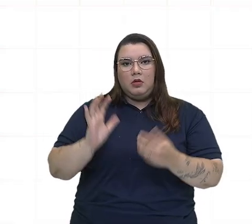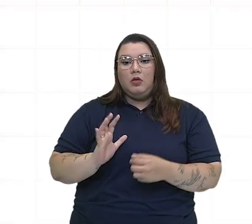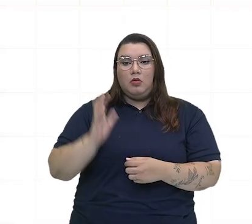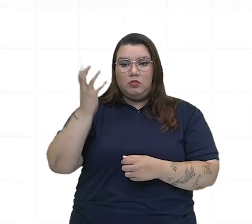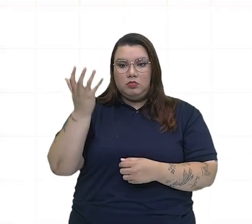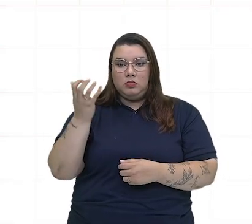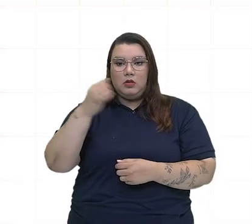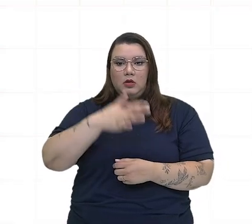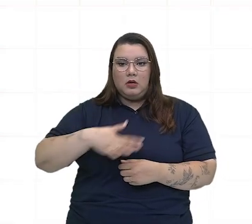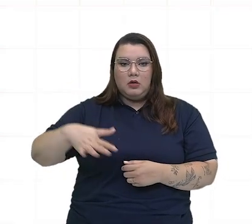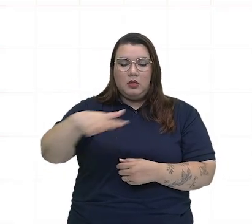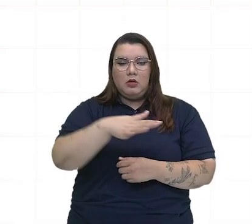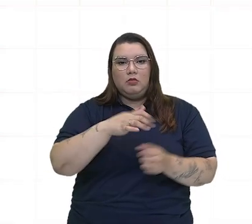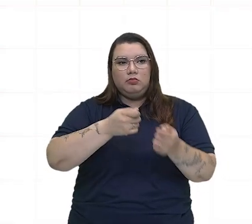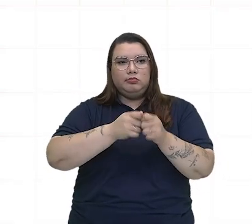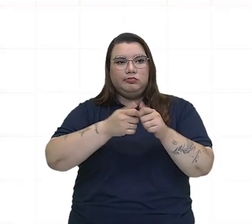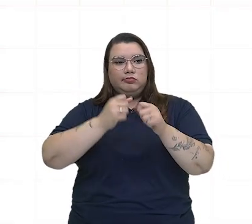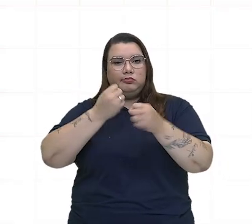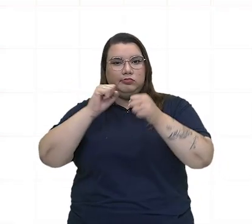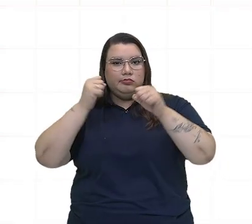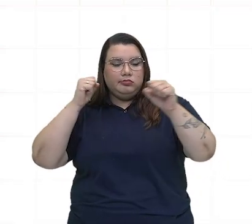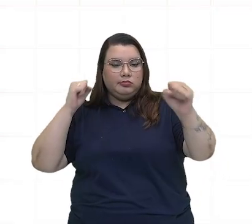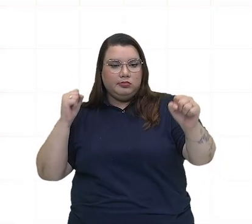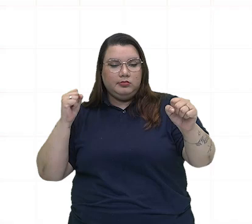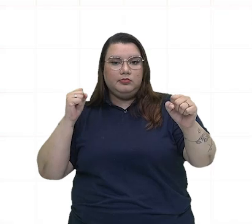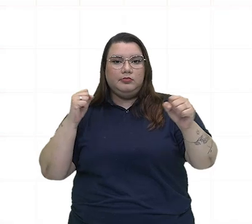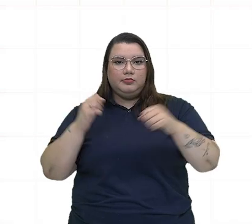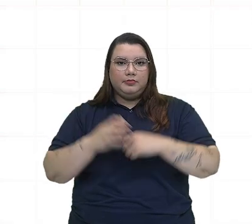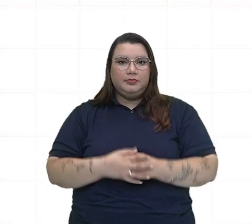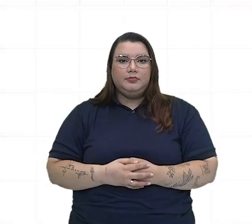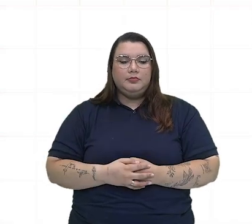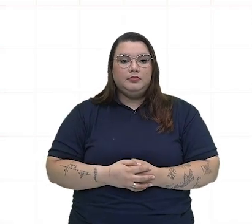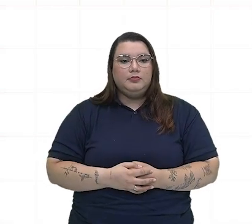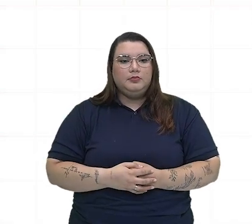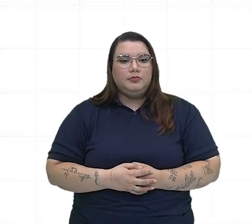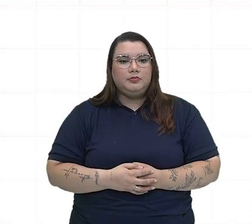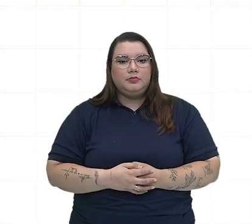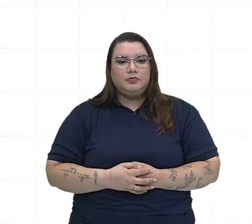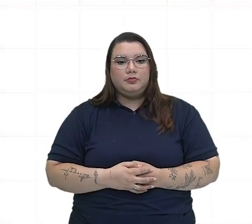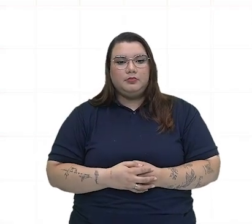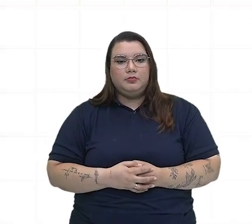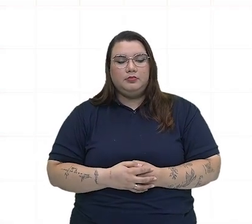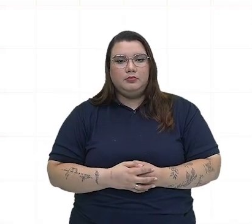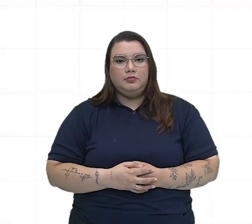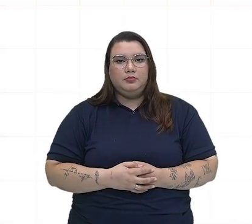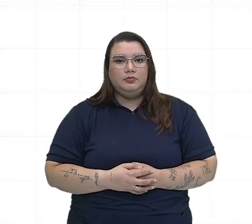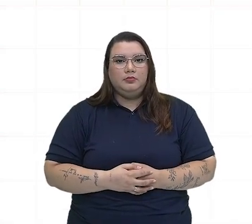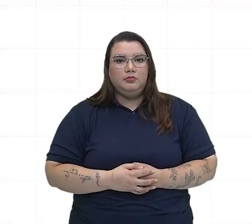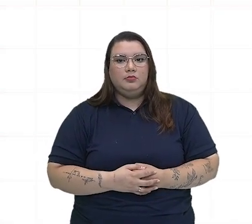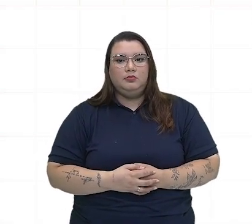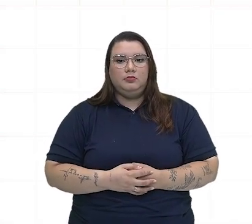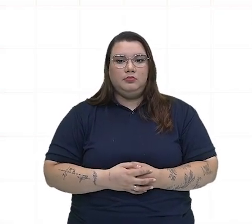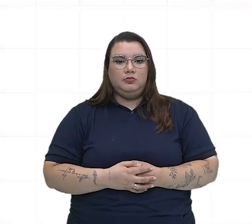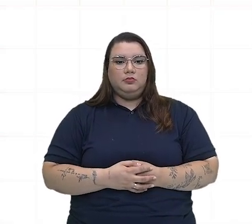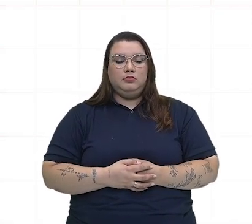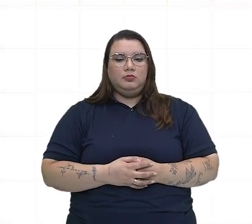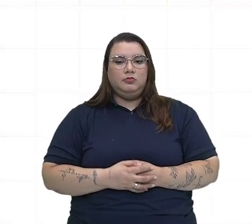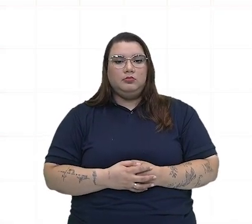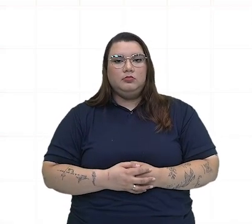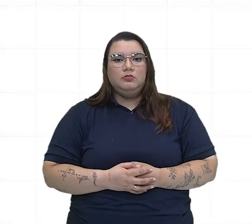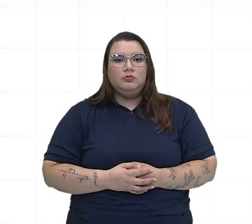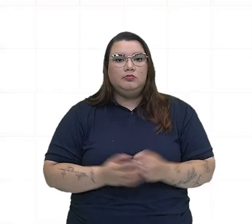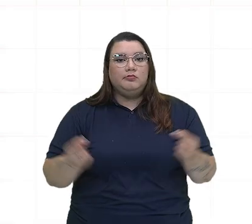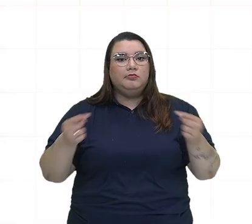em grandes áreas abertas. Então, nós temos aí grandes áreas com